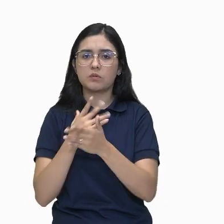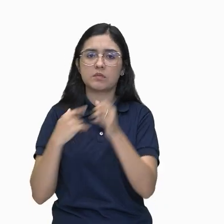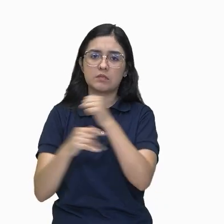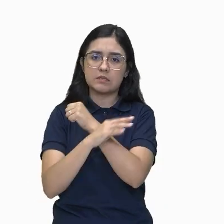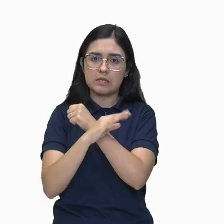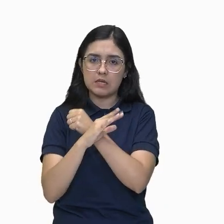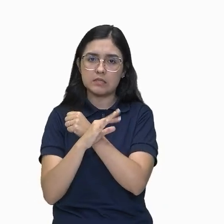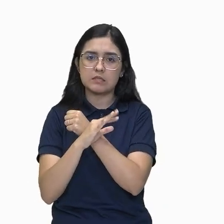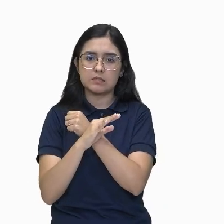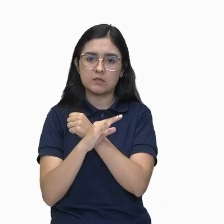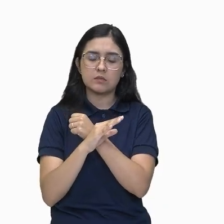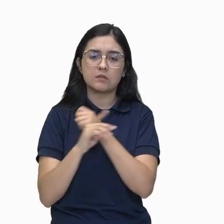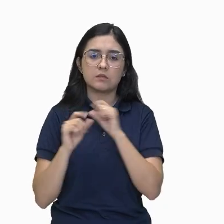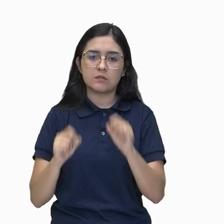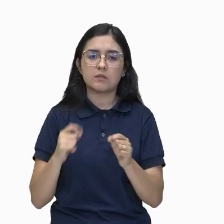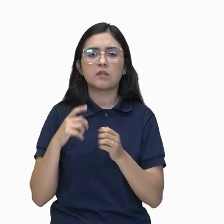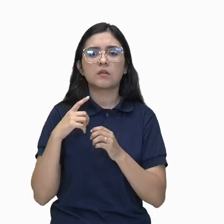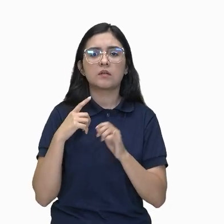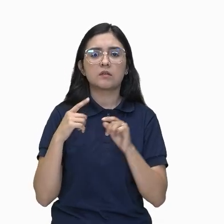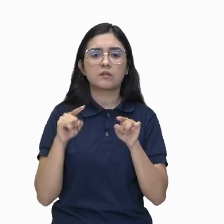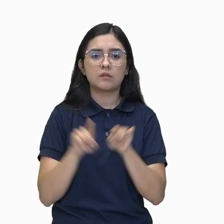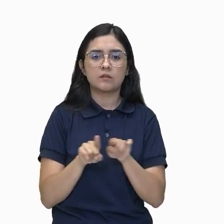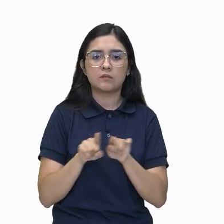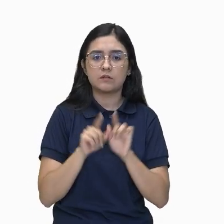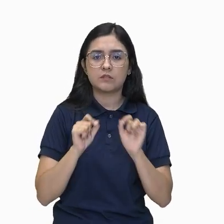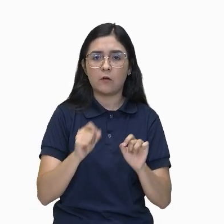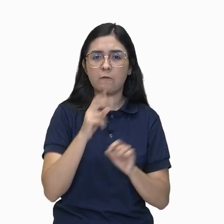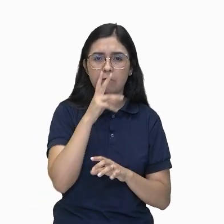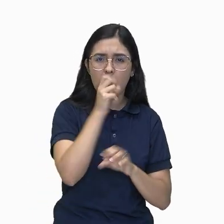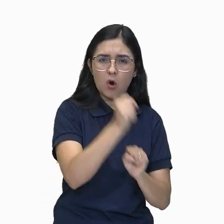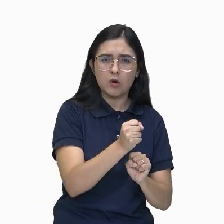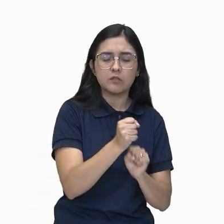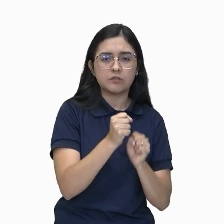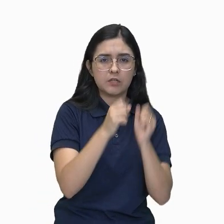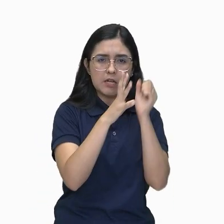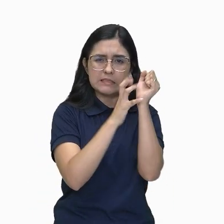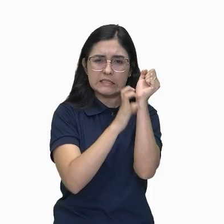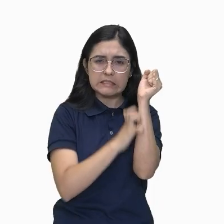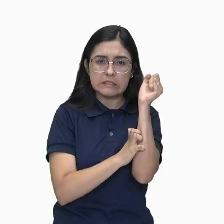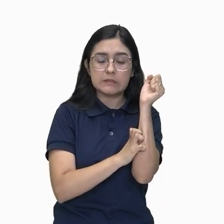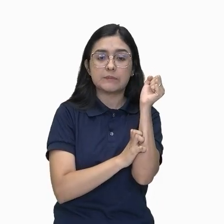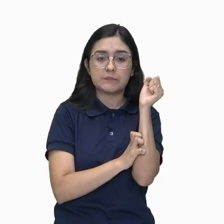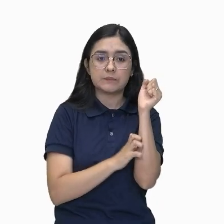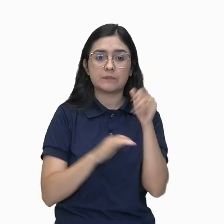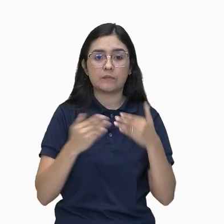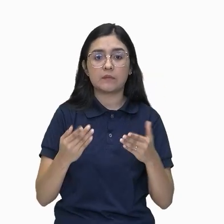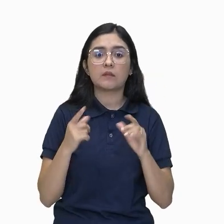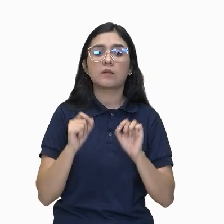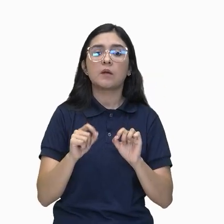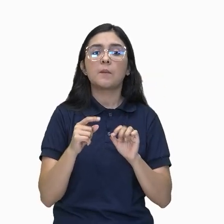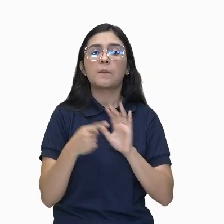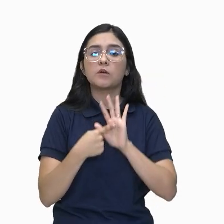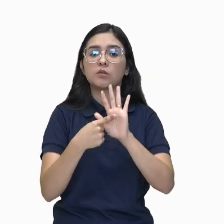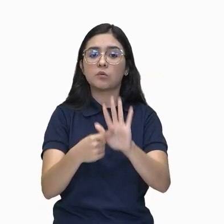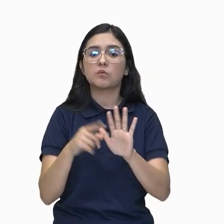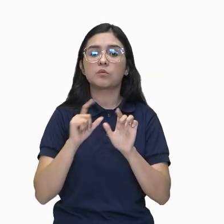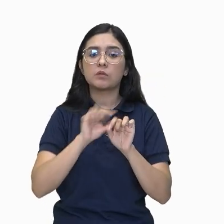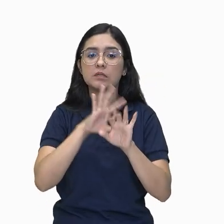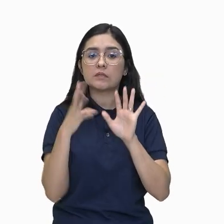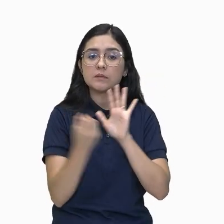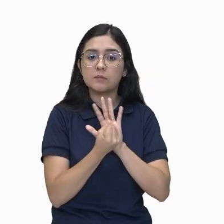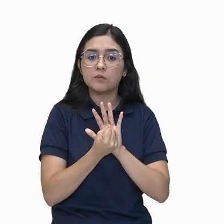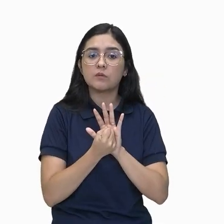que são corrosivos, são aqueles ácidos fortes. Isso aí, gente, é um símbolo, tá? Onde